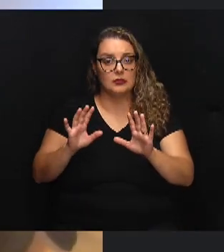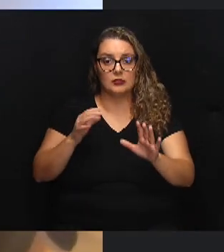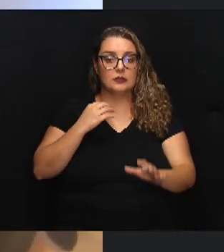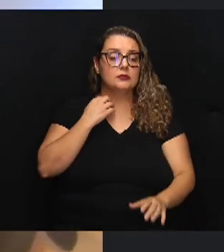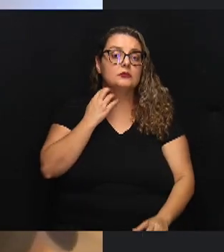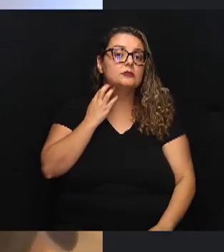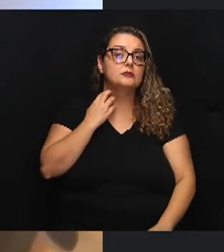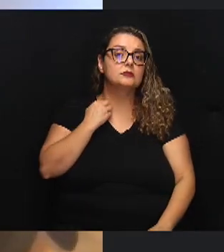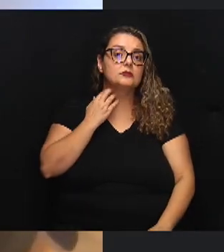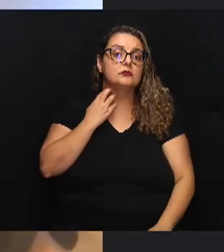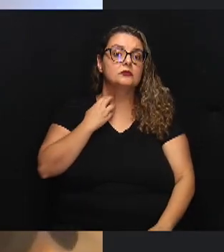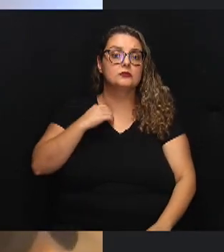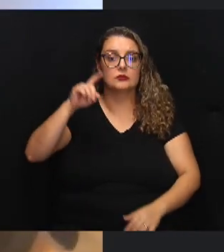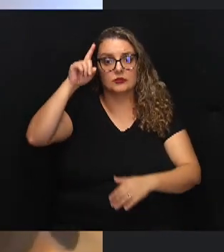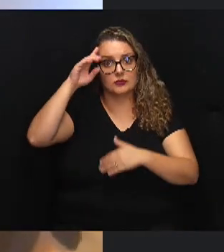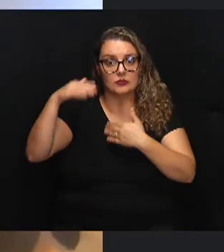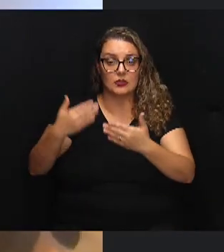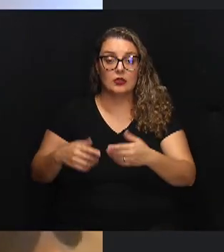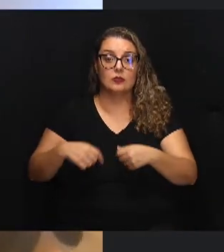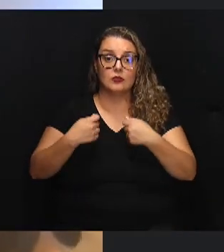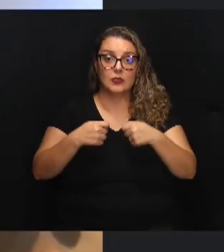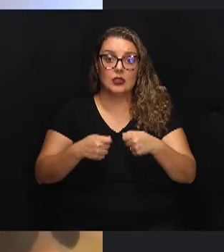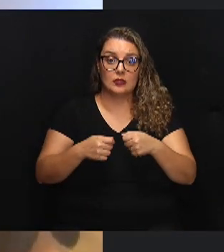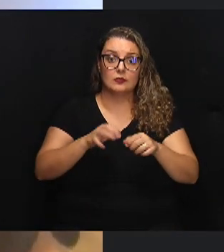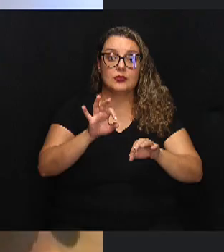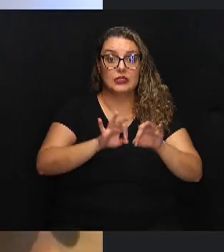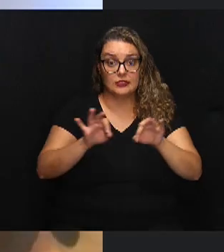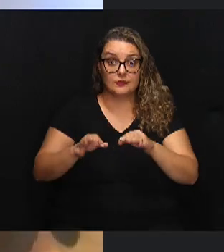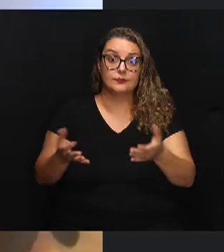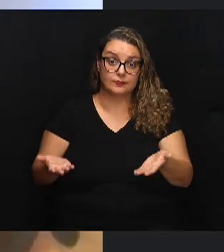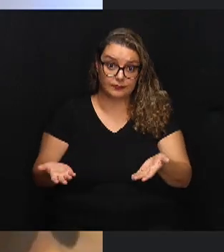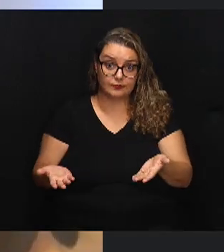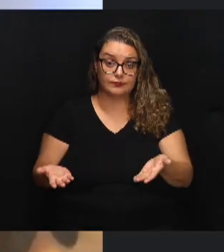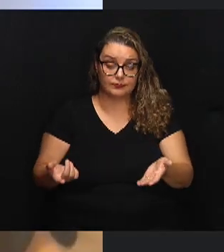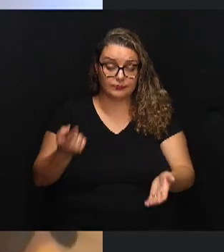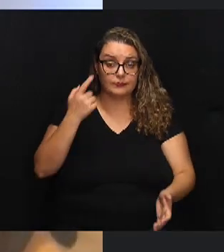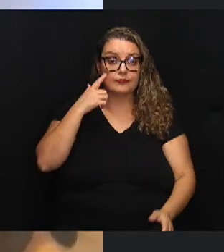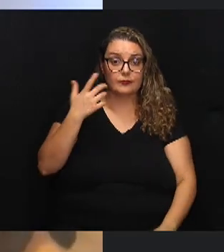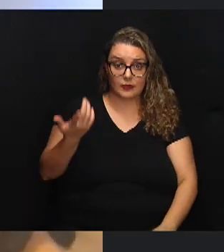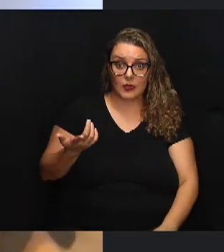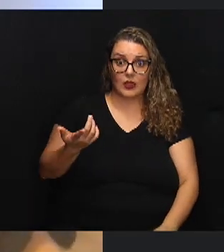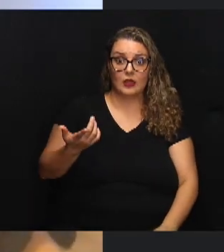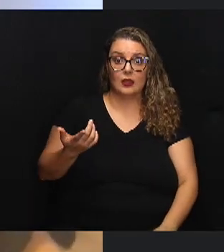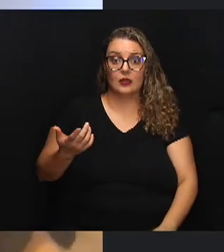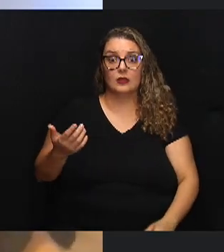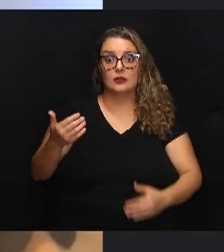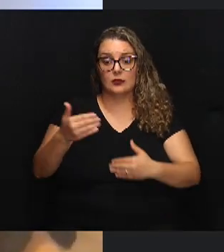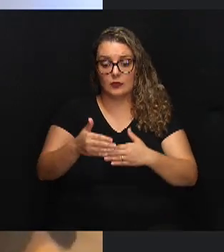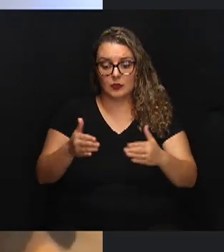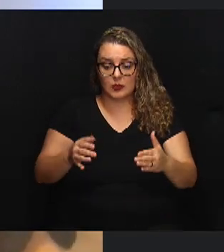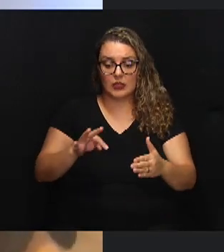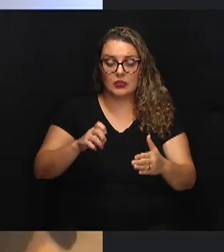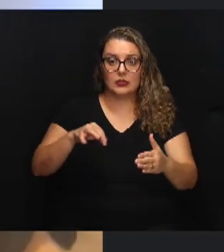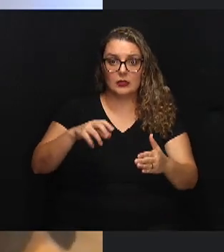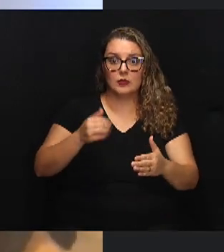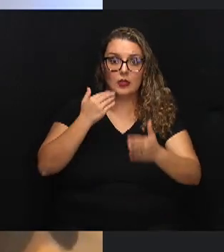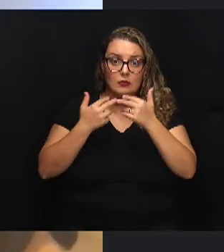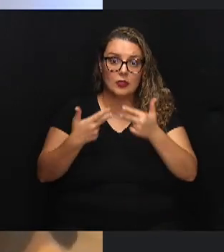ali no meio da correria. A gente precisa se organizar. Então, a ideia, às vezes, ter uma bolsinha térmica com seus alimentos